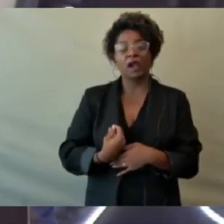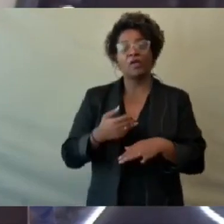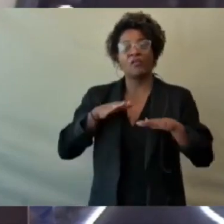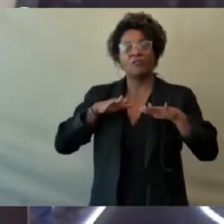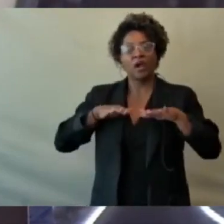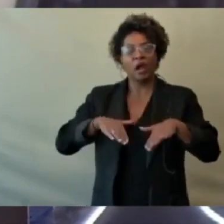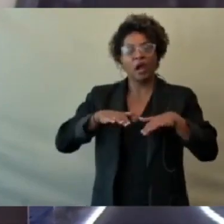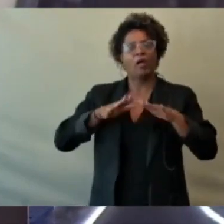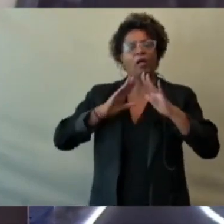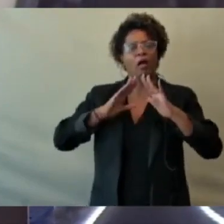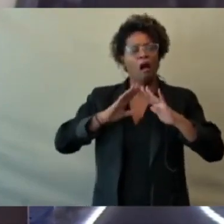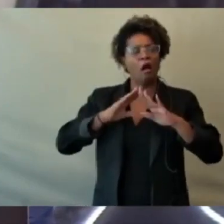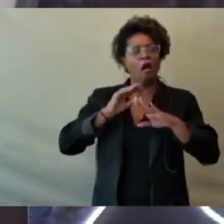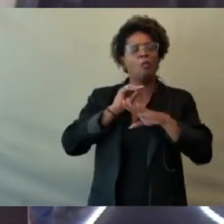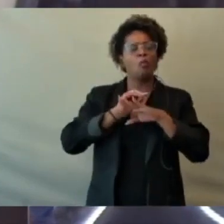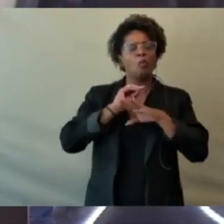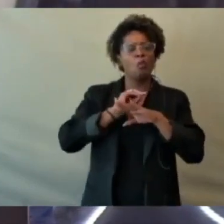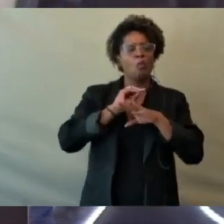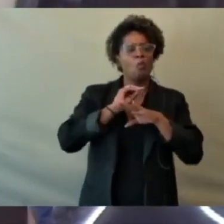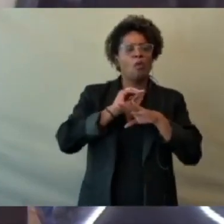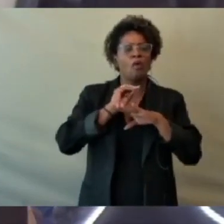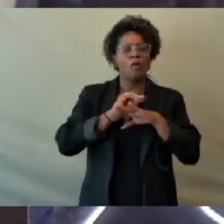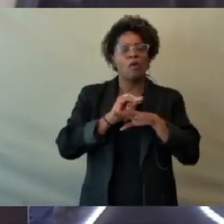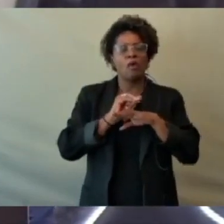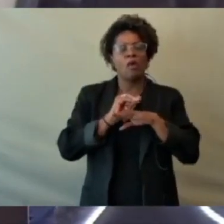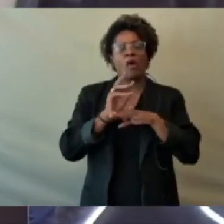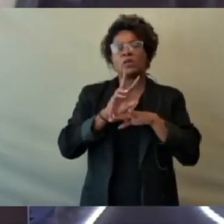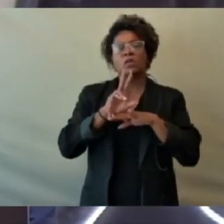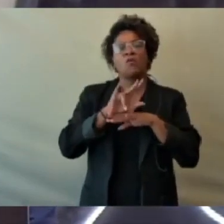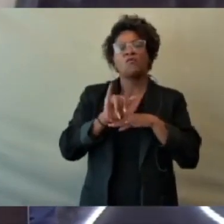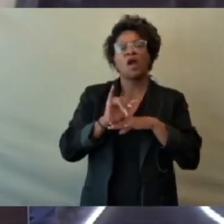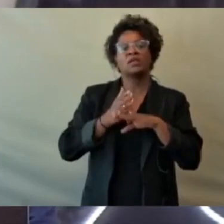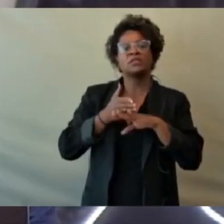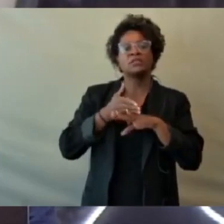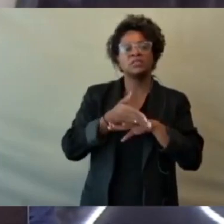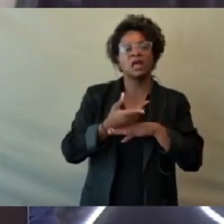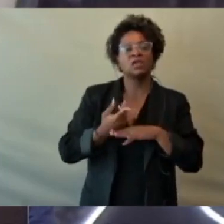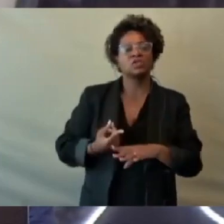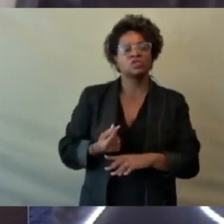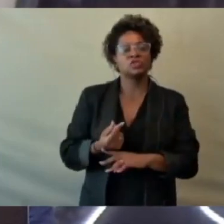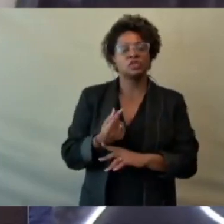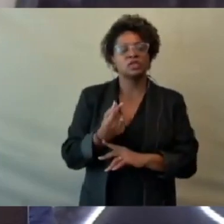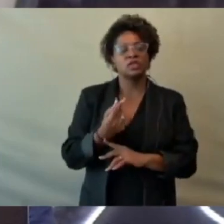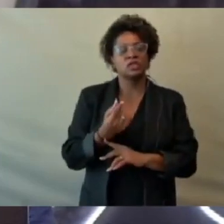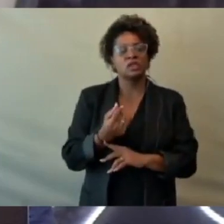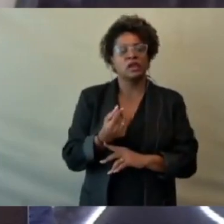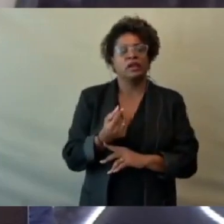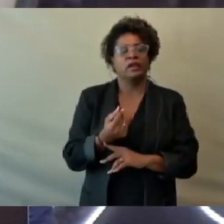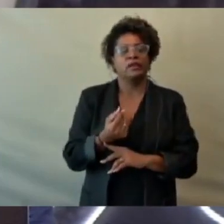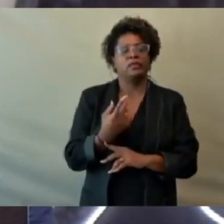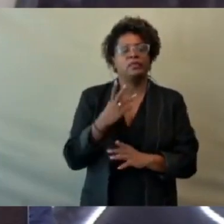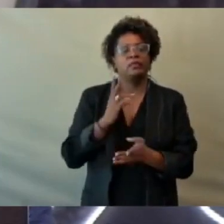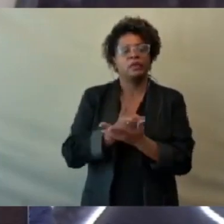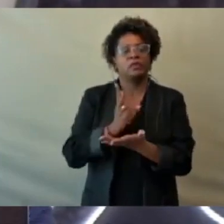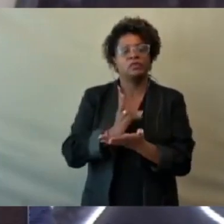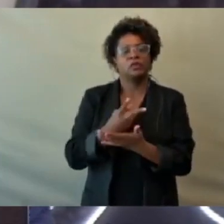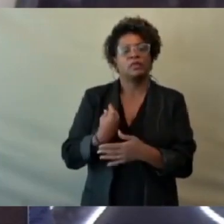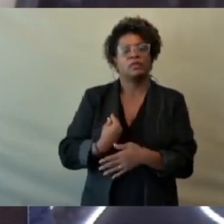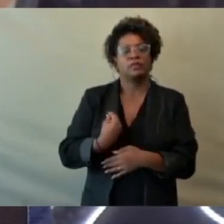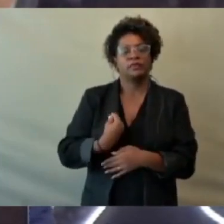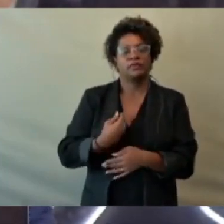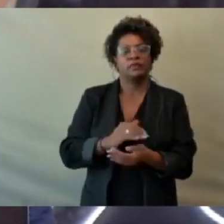não vai entrar recurso para que se mantenha sobrevivendo a gente precisava de alguma